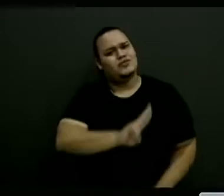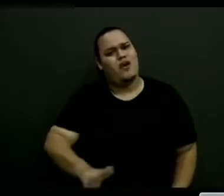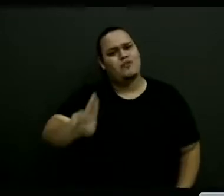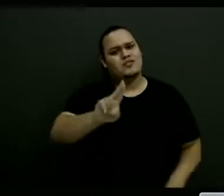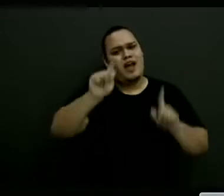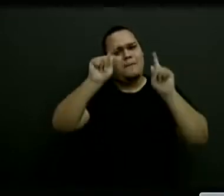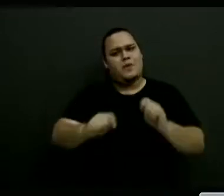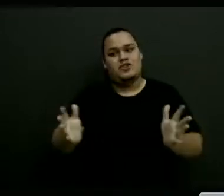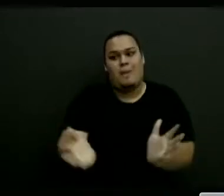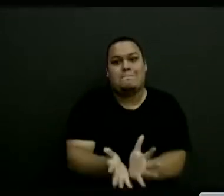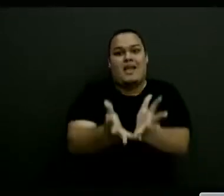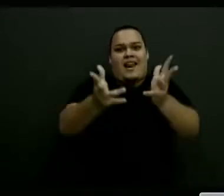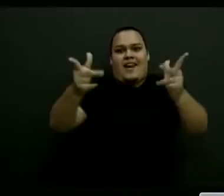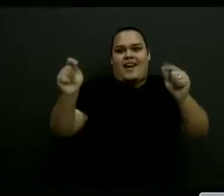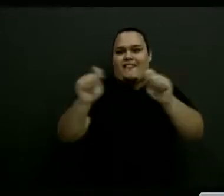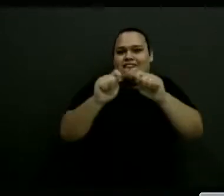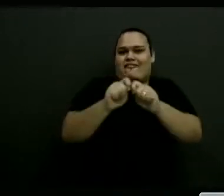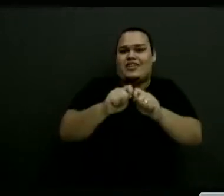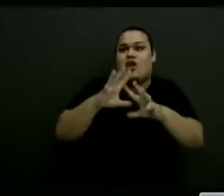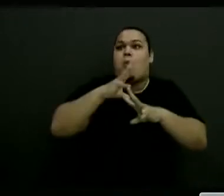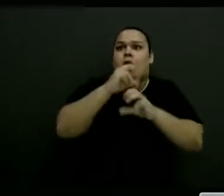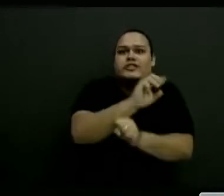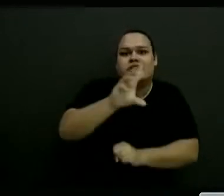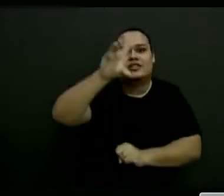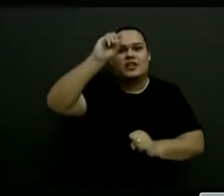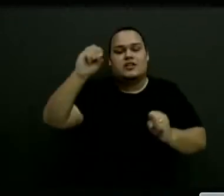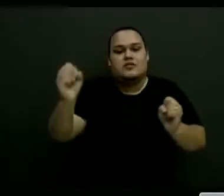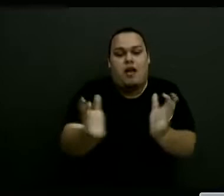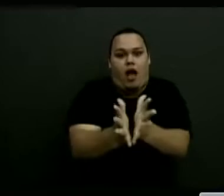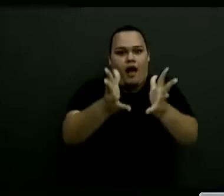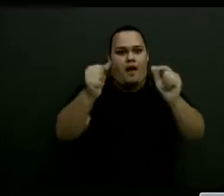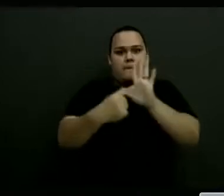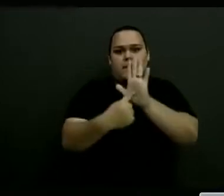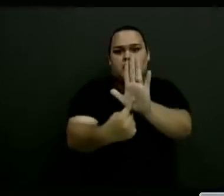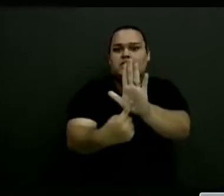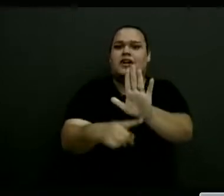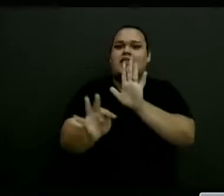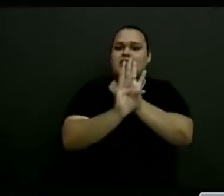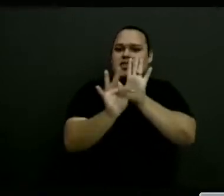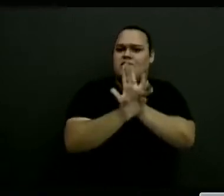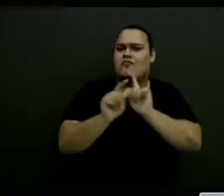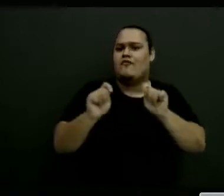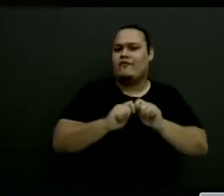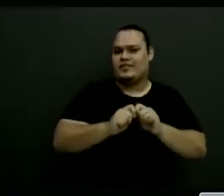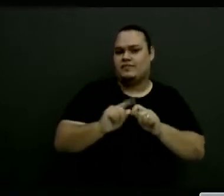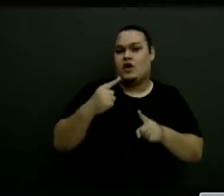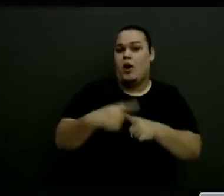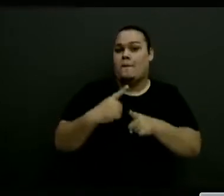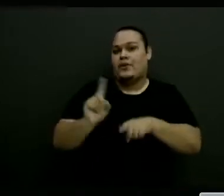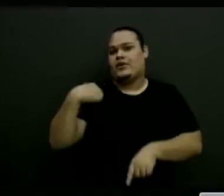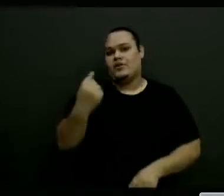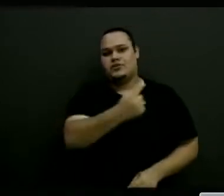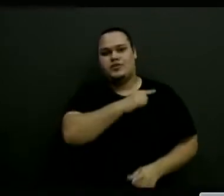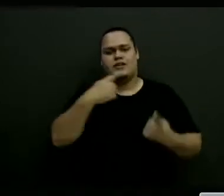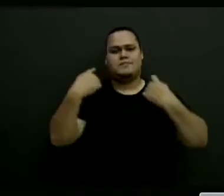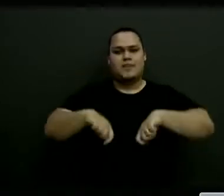diversas. Também é um poder moral para ter excelência moral no